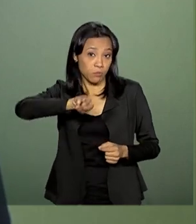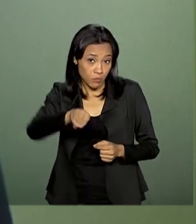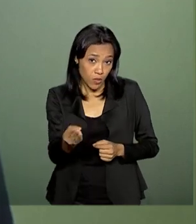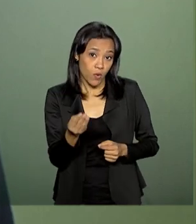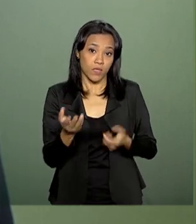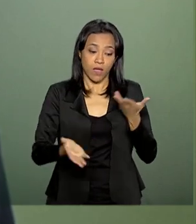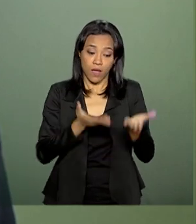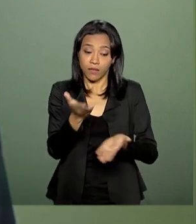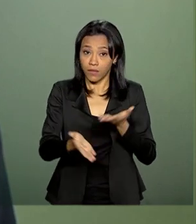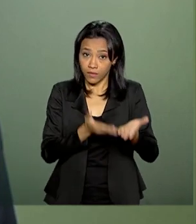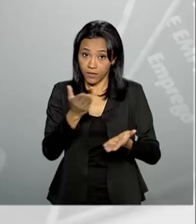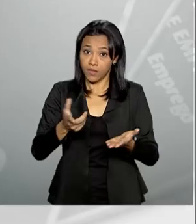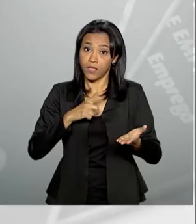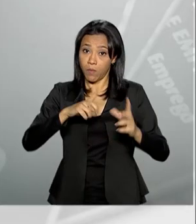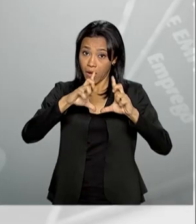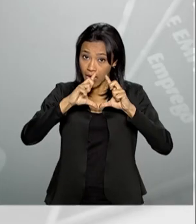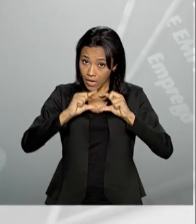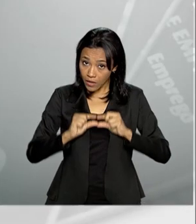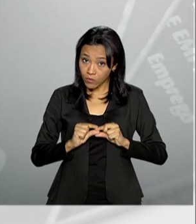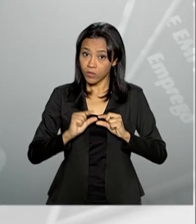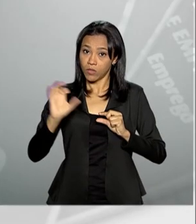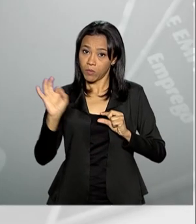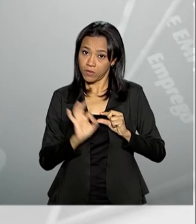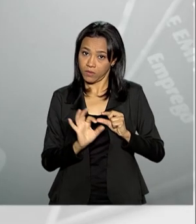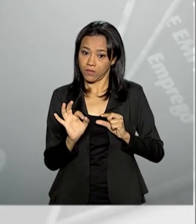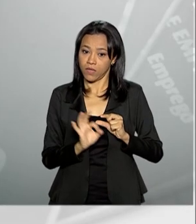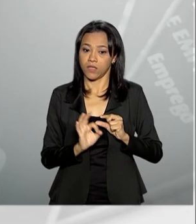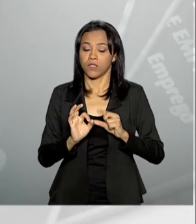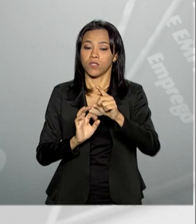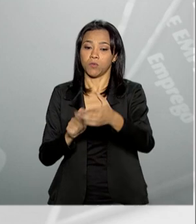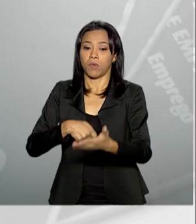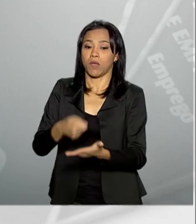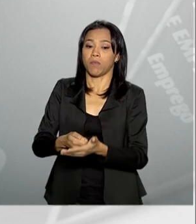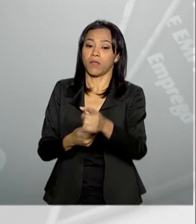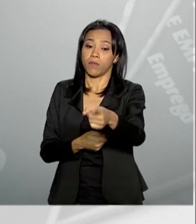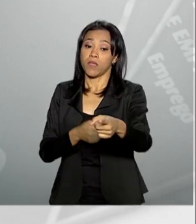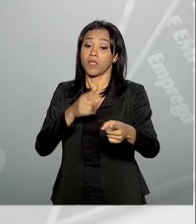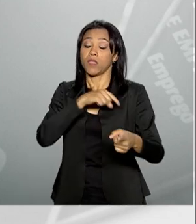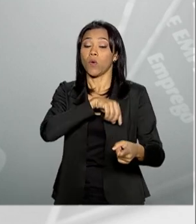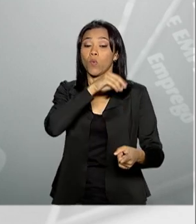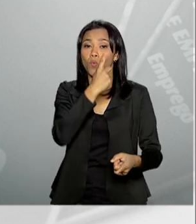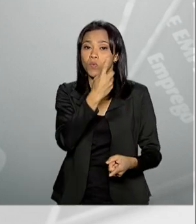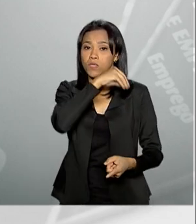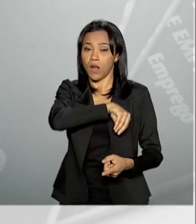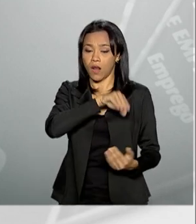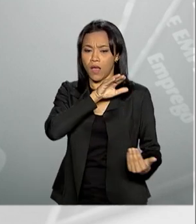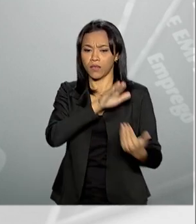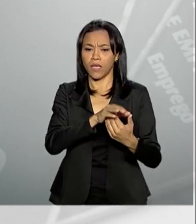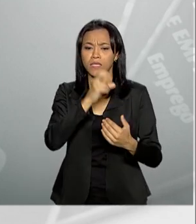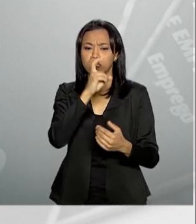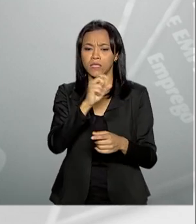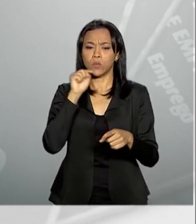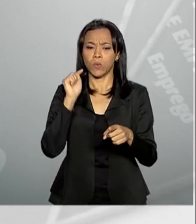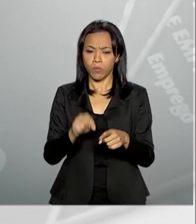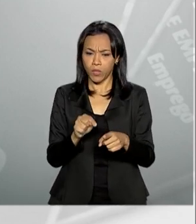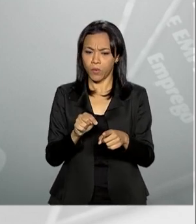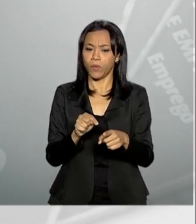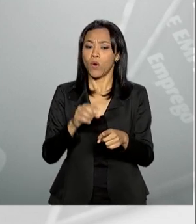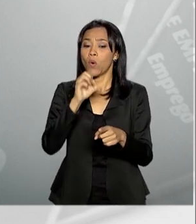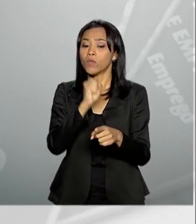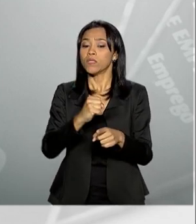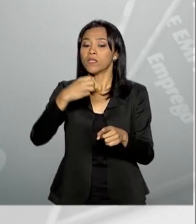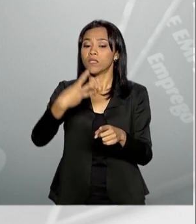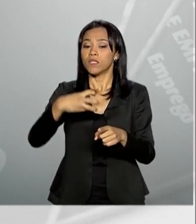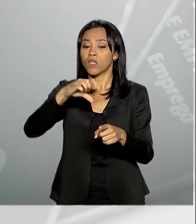redução na sua alíquota previdenciária. Já quem recebe acima de um salário mínimo, até R$.839,00,